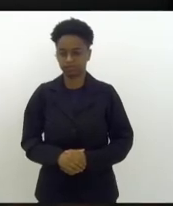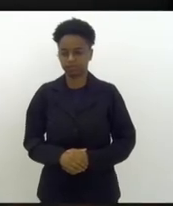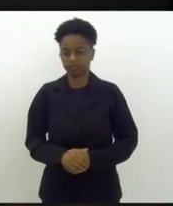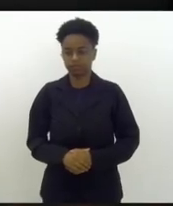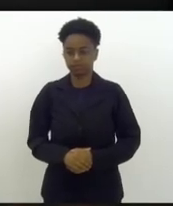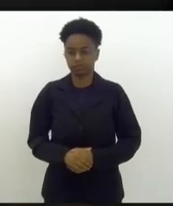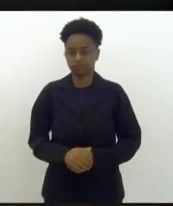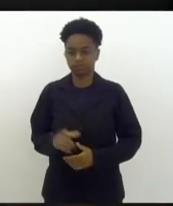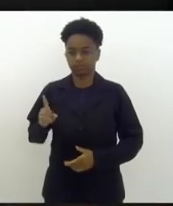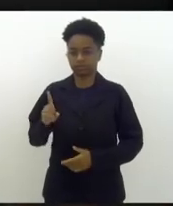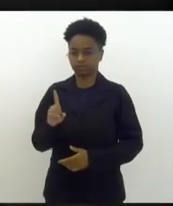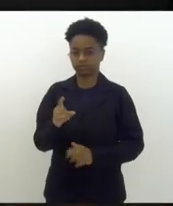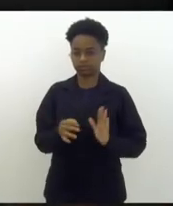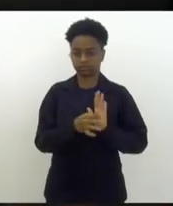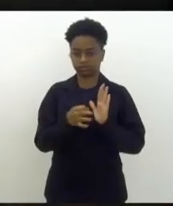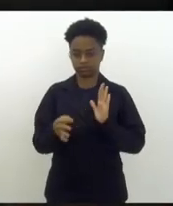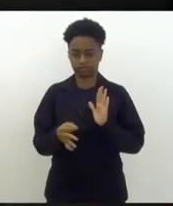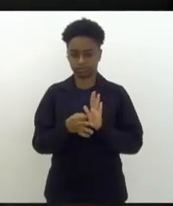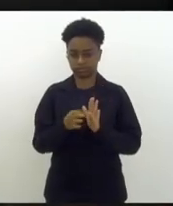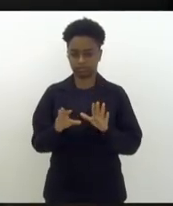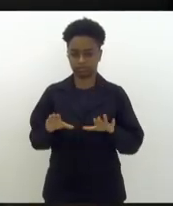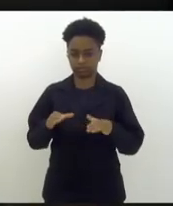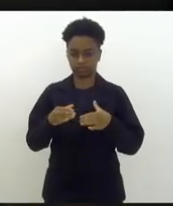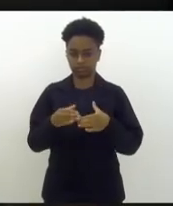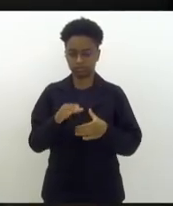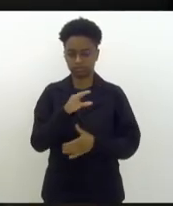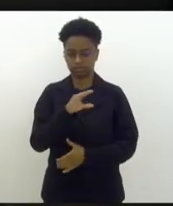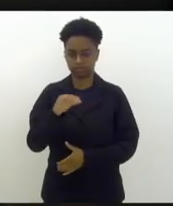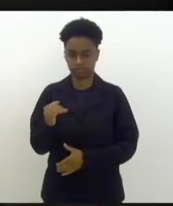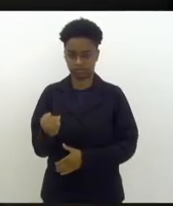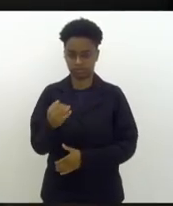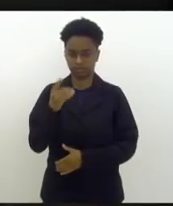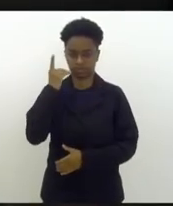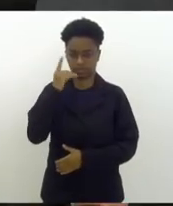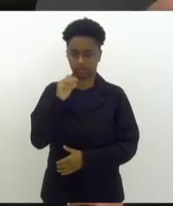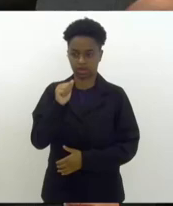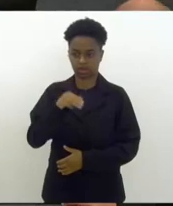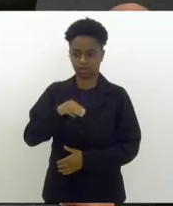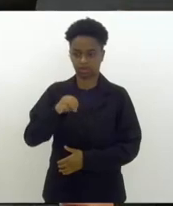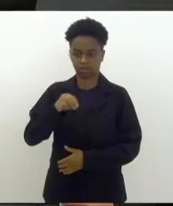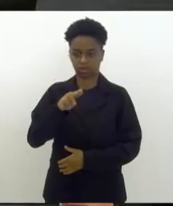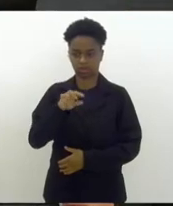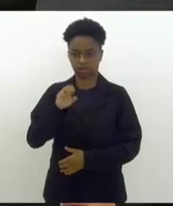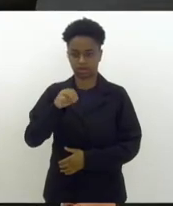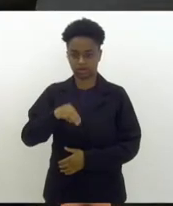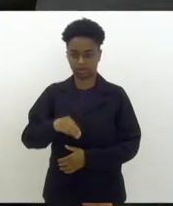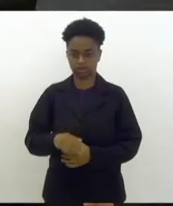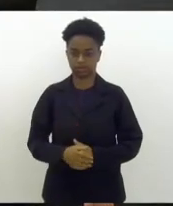para emitir parecer pela comissão de constituição e justiça Deputado Rodrigo Amorim